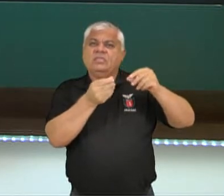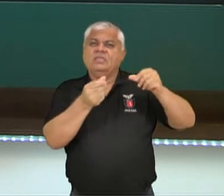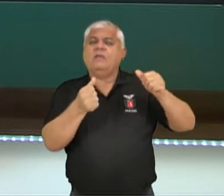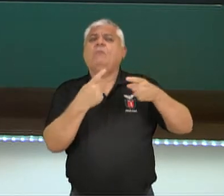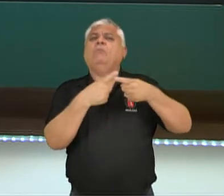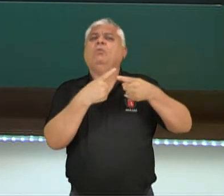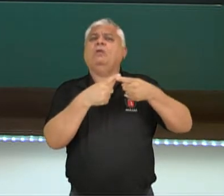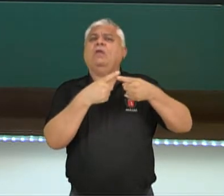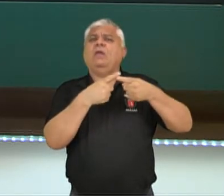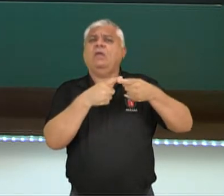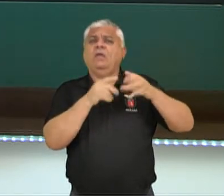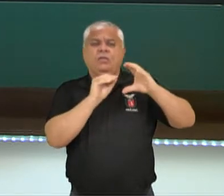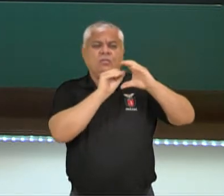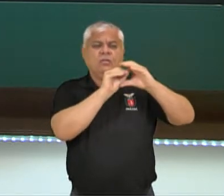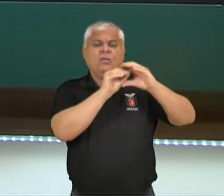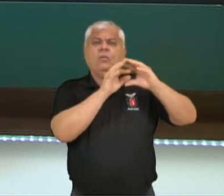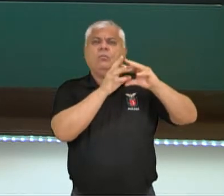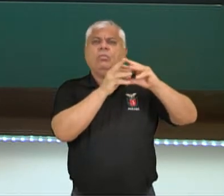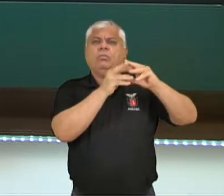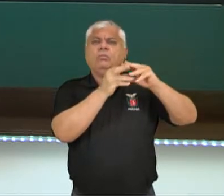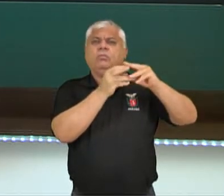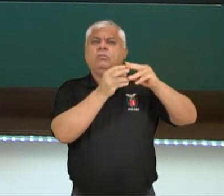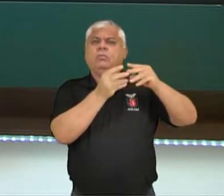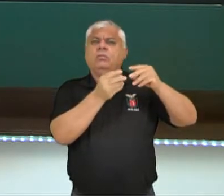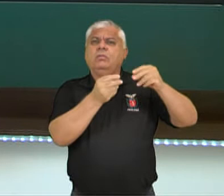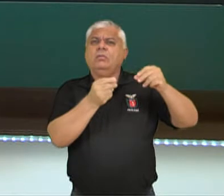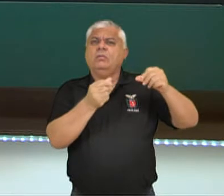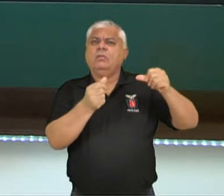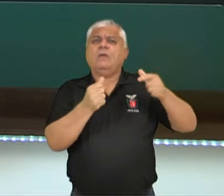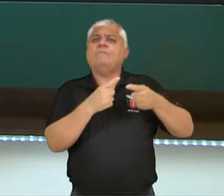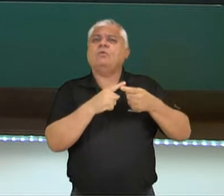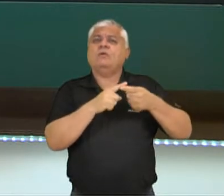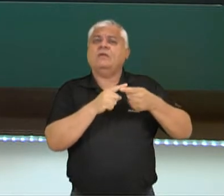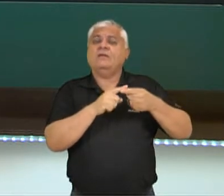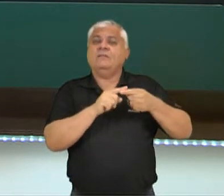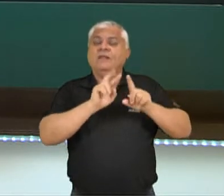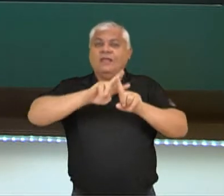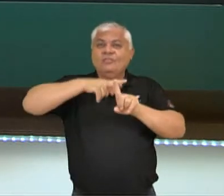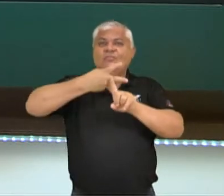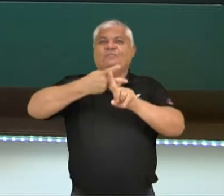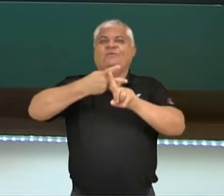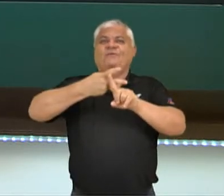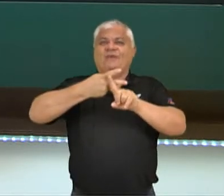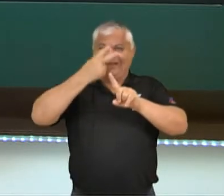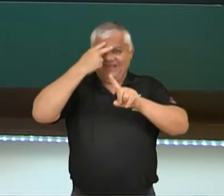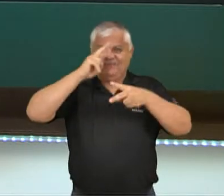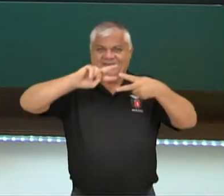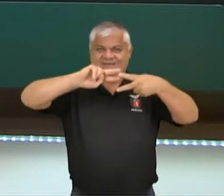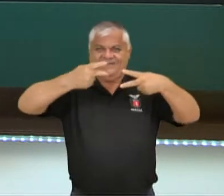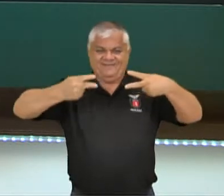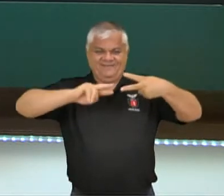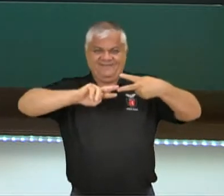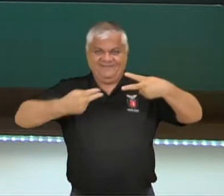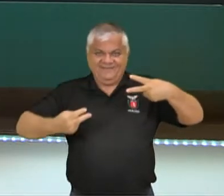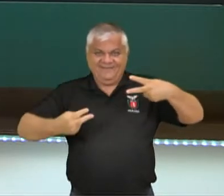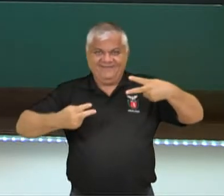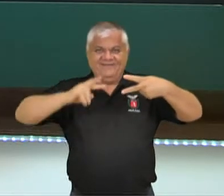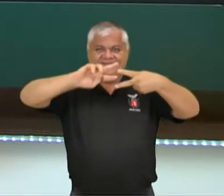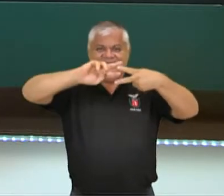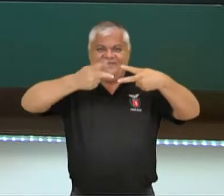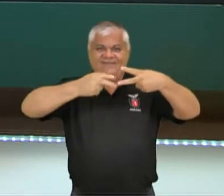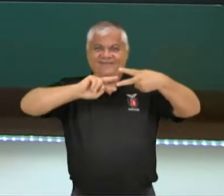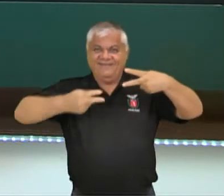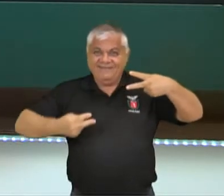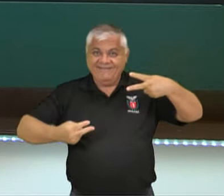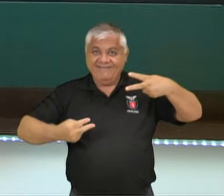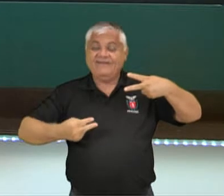núcleo desaparece durante a divisão? Porque eu dupliquei, lembra que a gente duplicou o material genético, replicou? Só